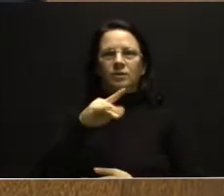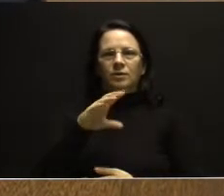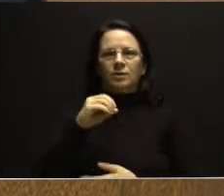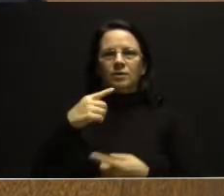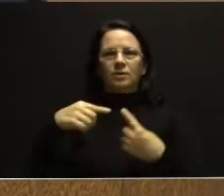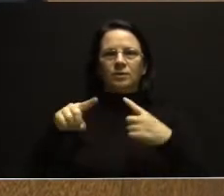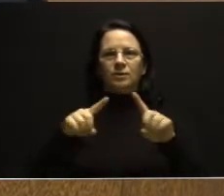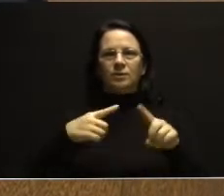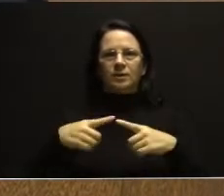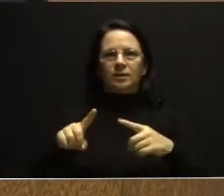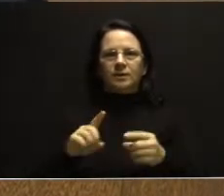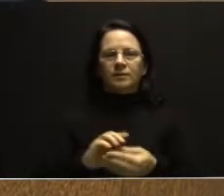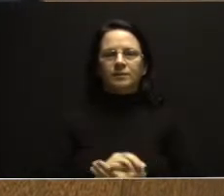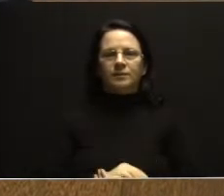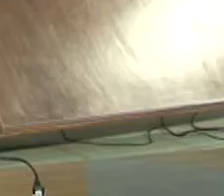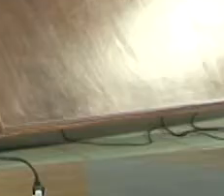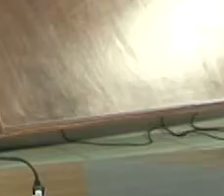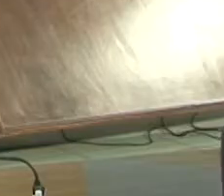Pérez Esteves.